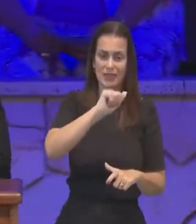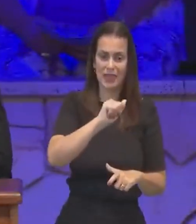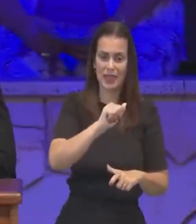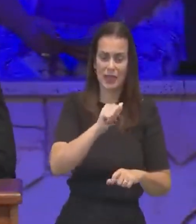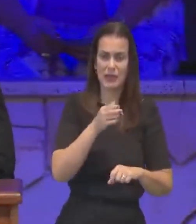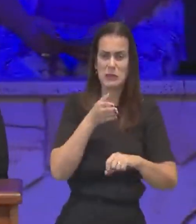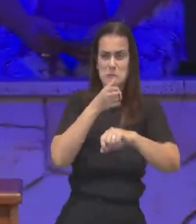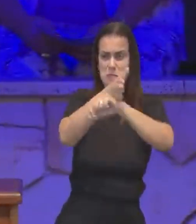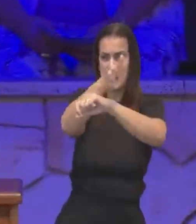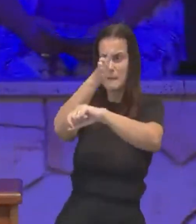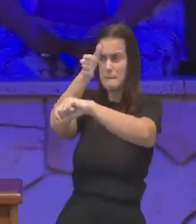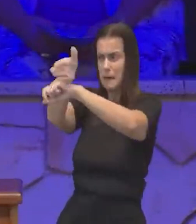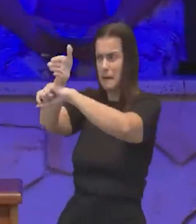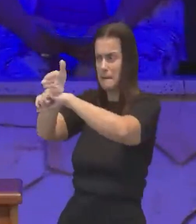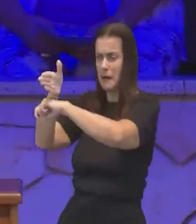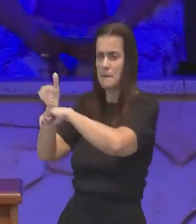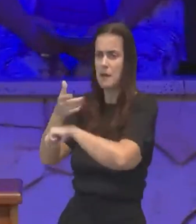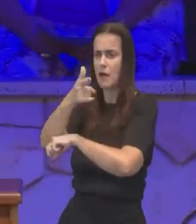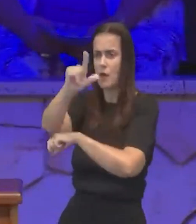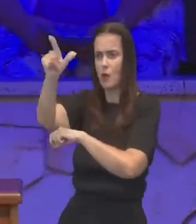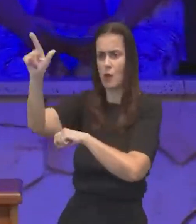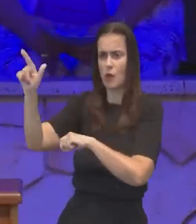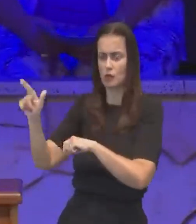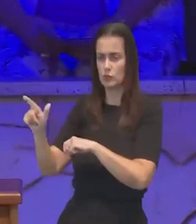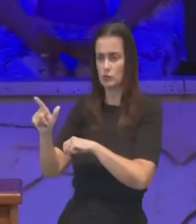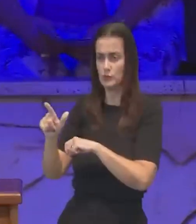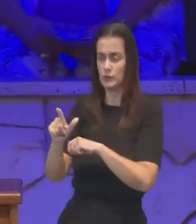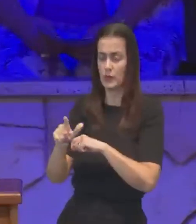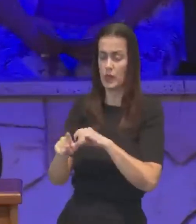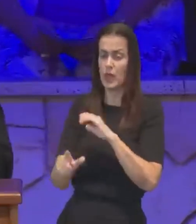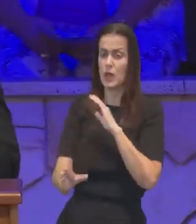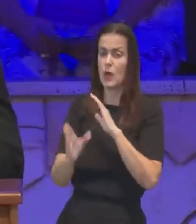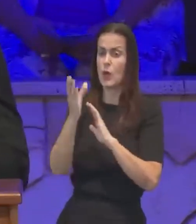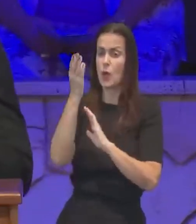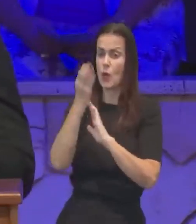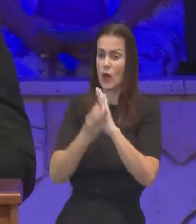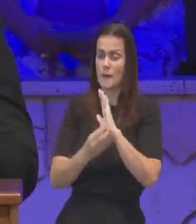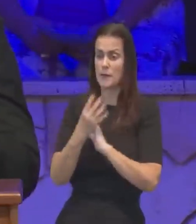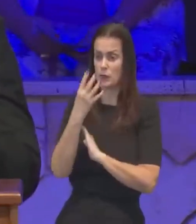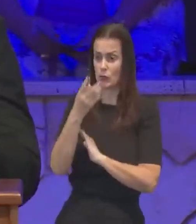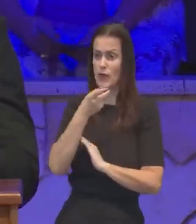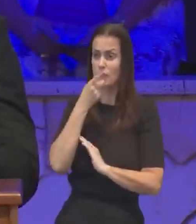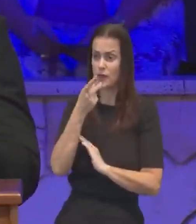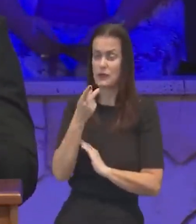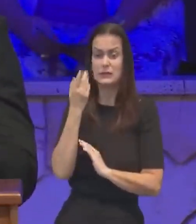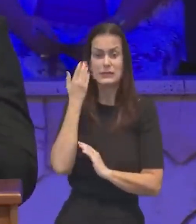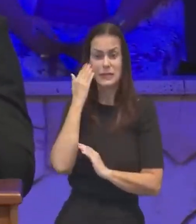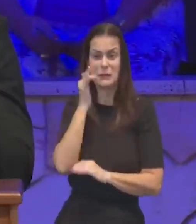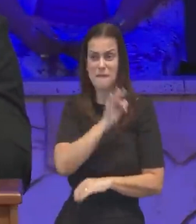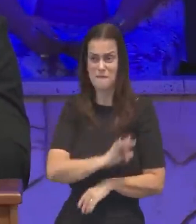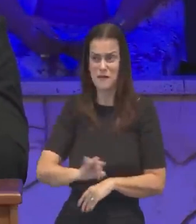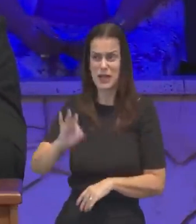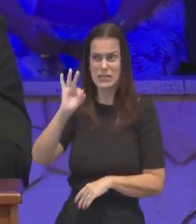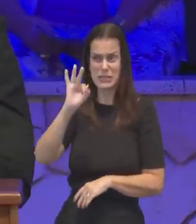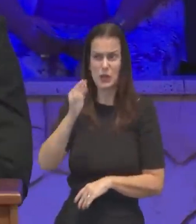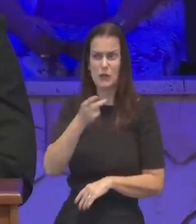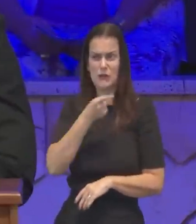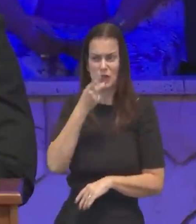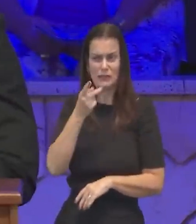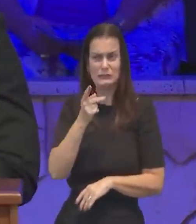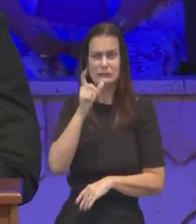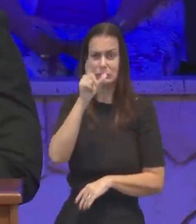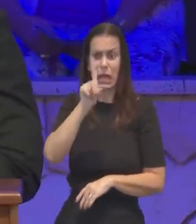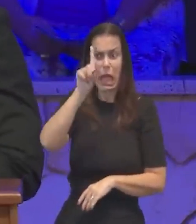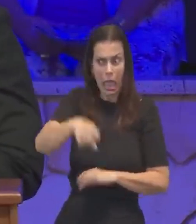por isso nós encontramos aqui no verso 1 do capítulo 4, quando, pois, o Senhor soube que os fariseus tinham ouvido dizer que ele era